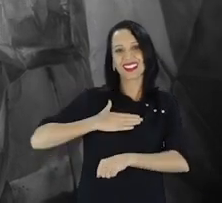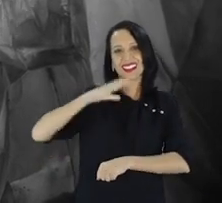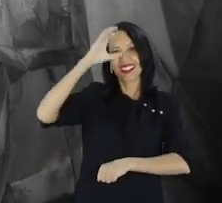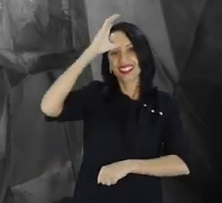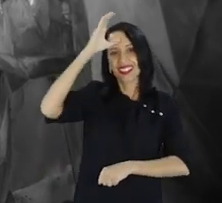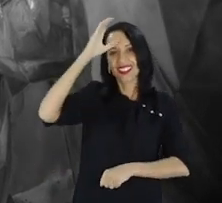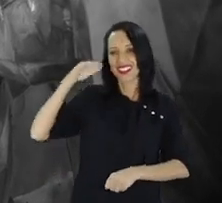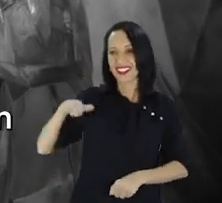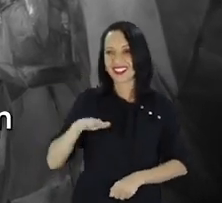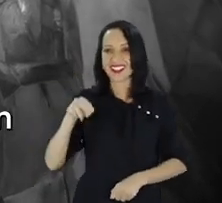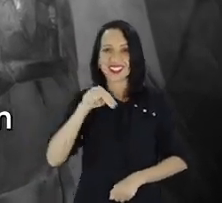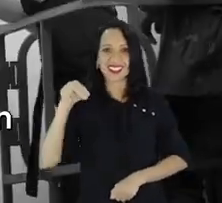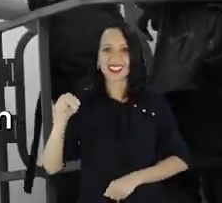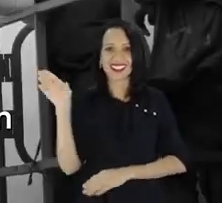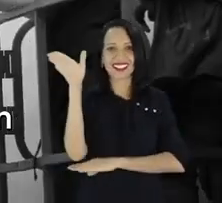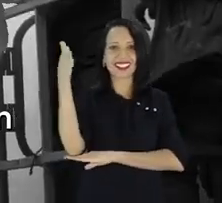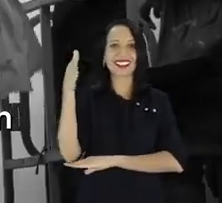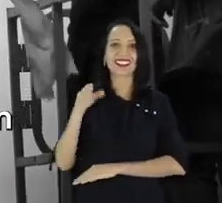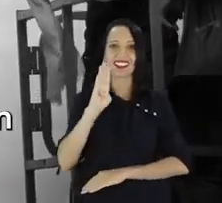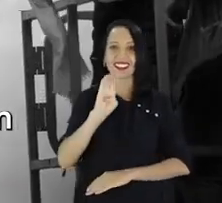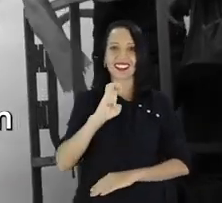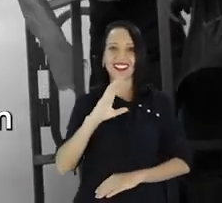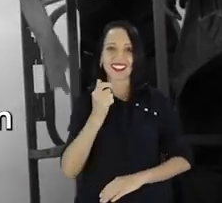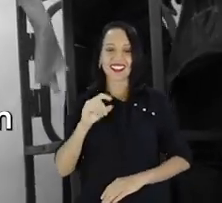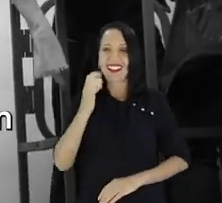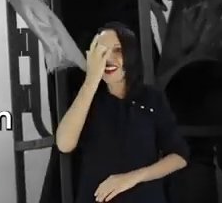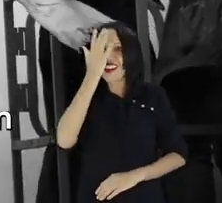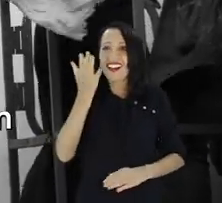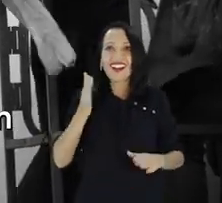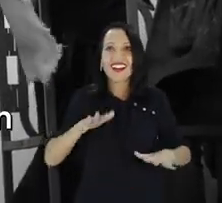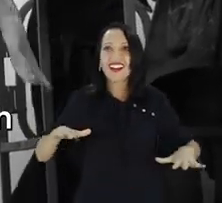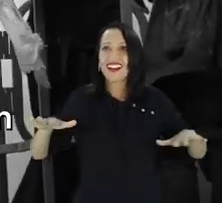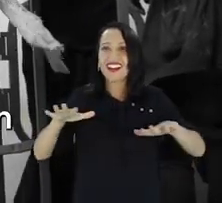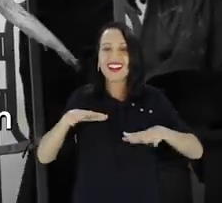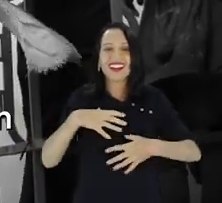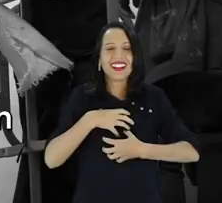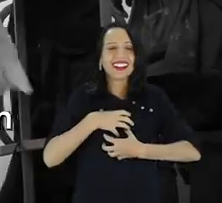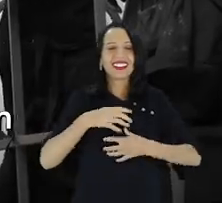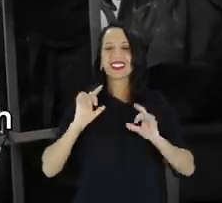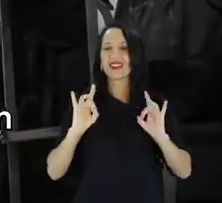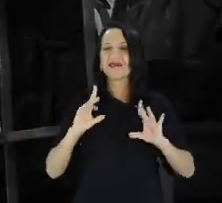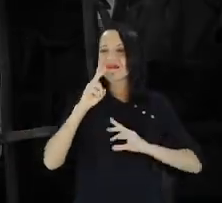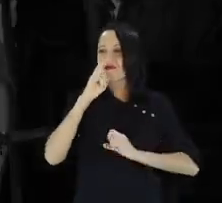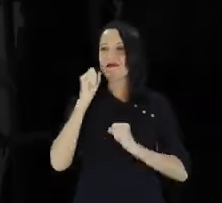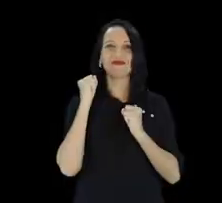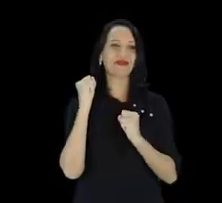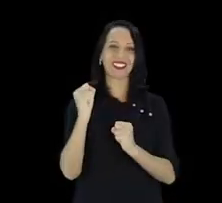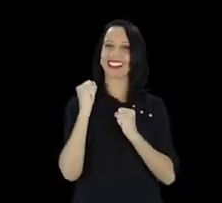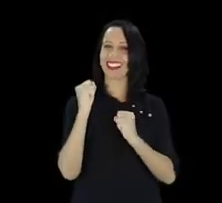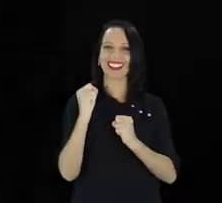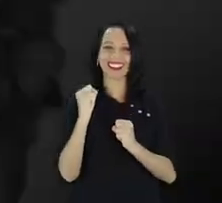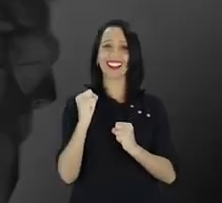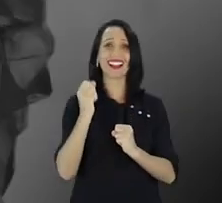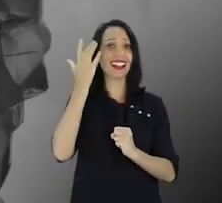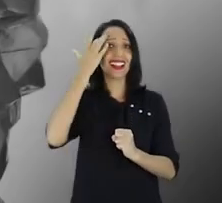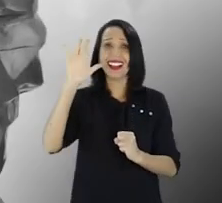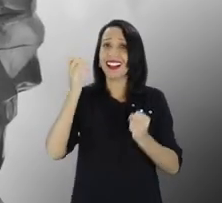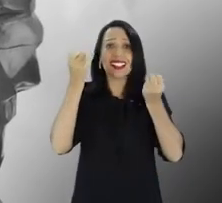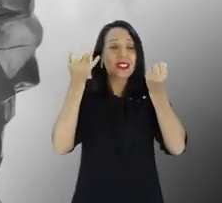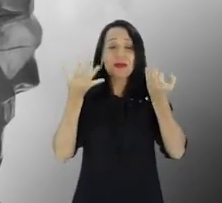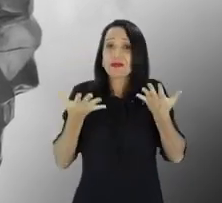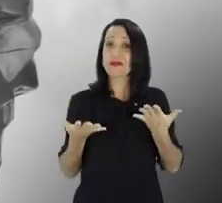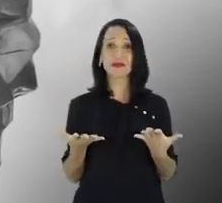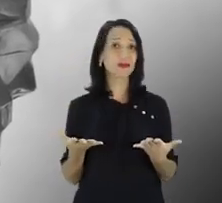aí e de repente pode ser que ele tava olhando para mim assim foi uma coisa muito muito especial muito forte que eu não sei nem explicar